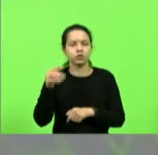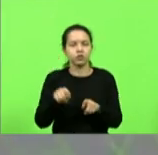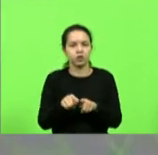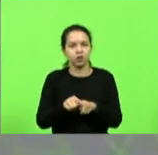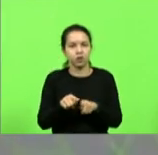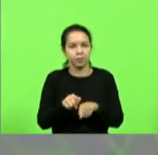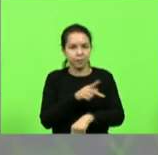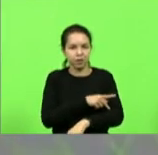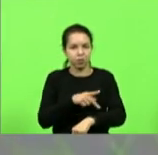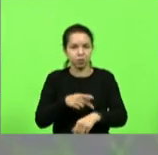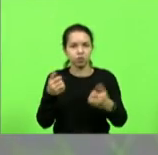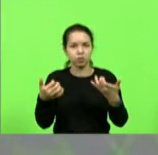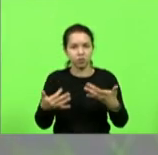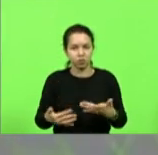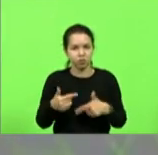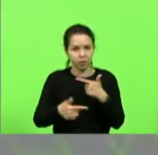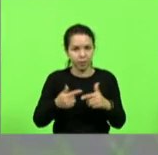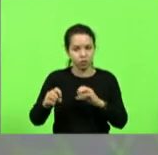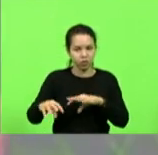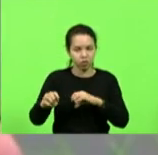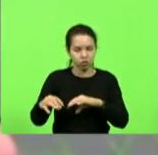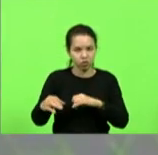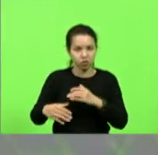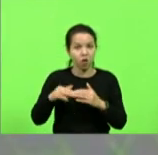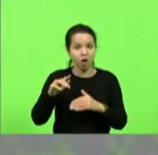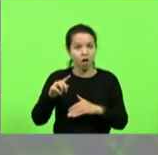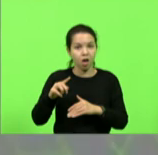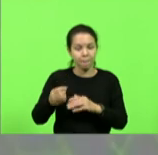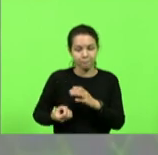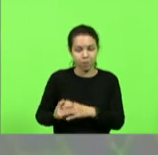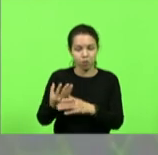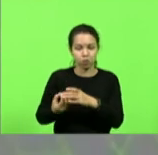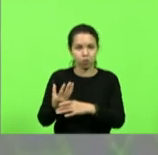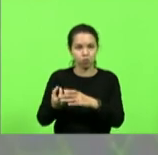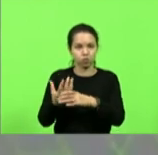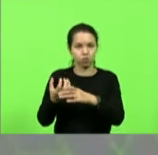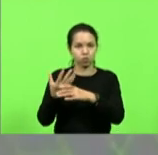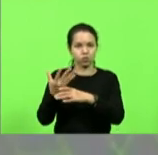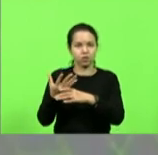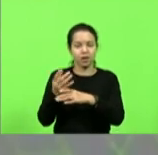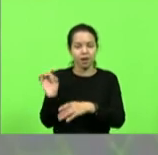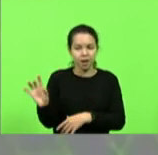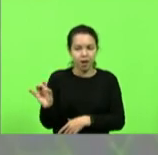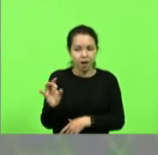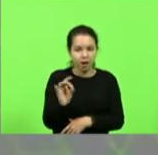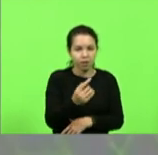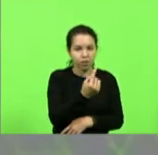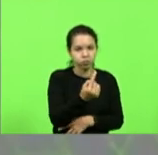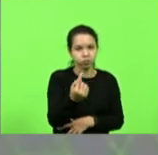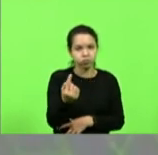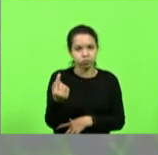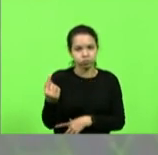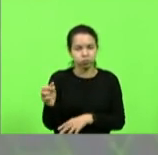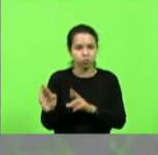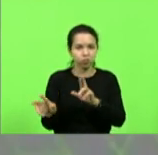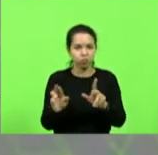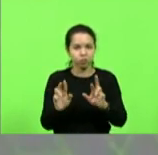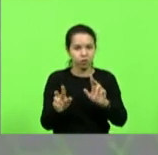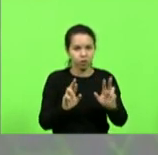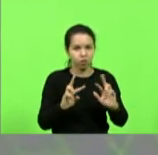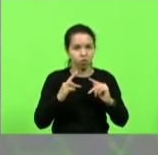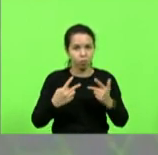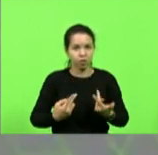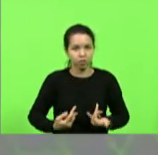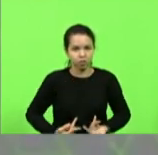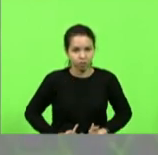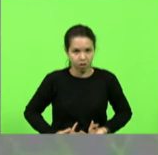trabalho educativo é o ato de produzir, direta e intencionalmente, em cada indivíduo singular, a humanidade que é produzida histórica